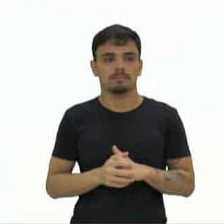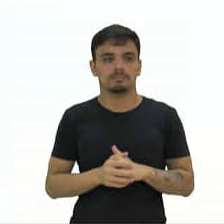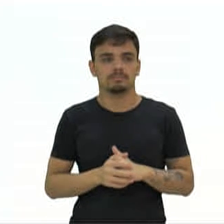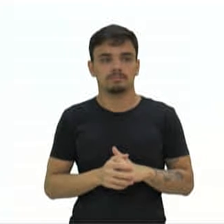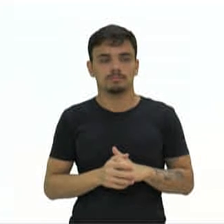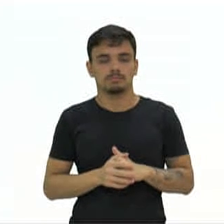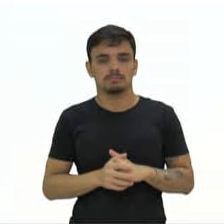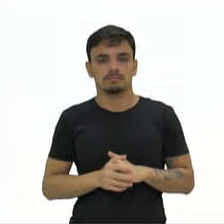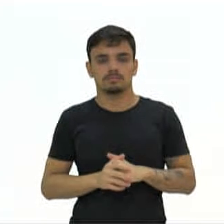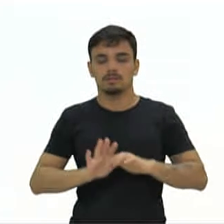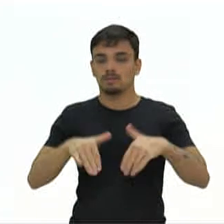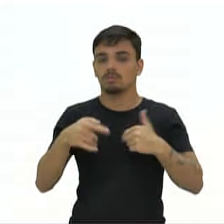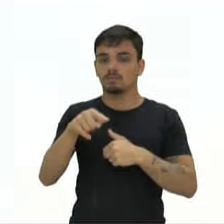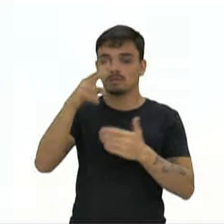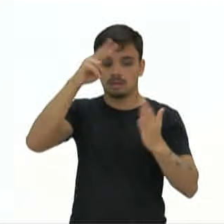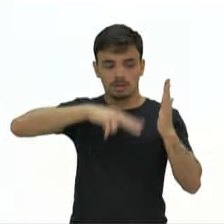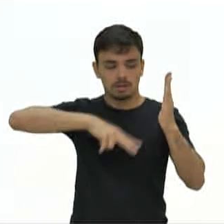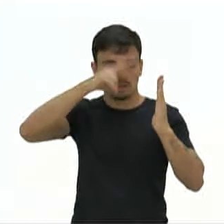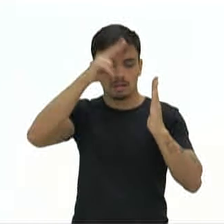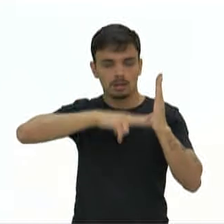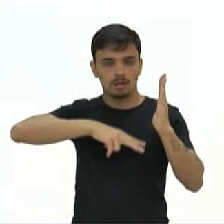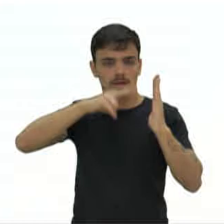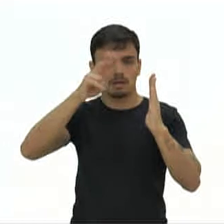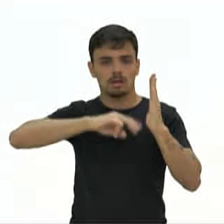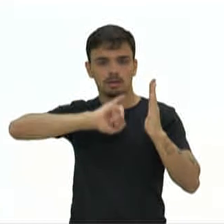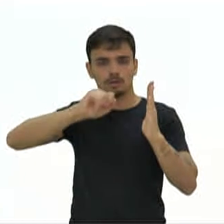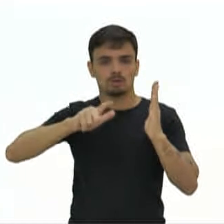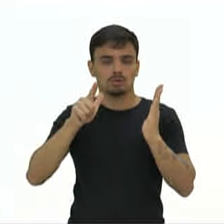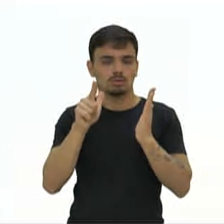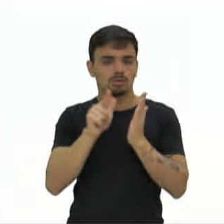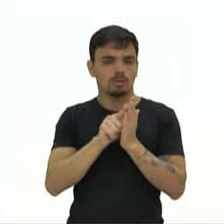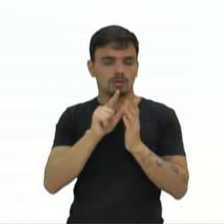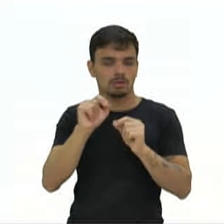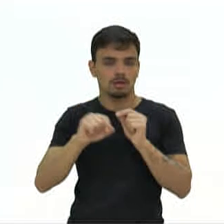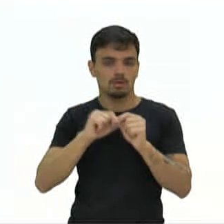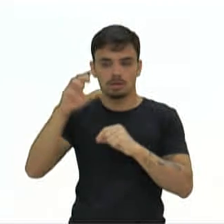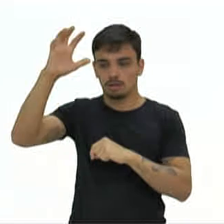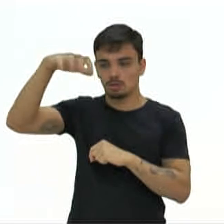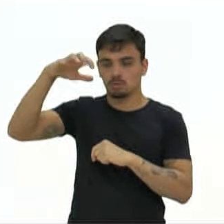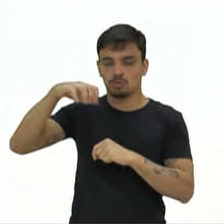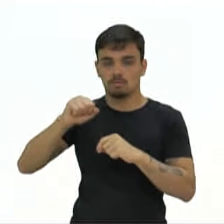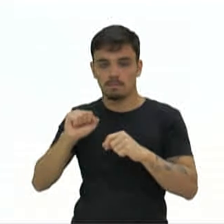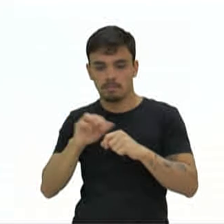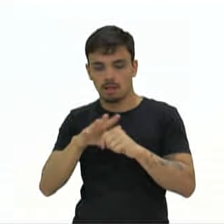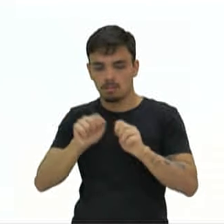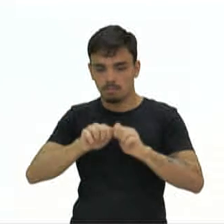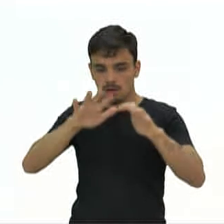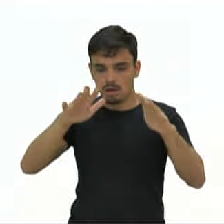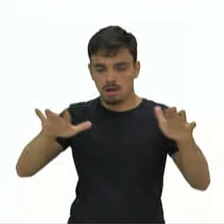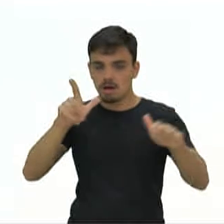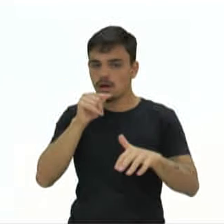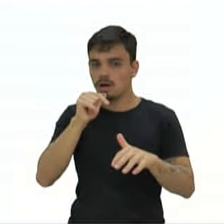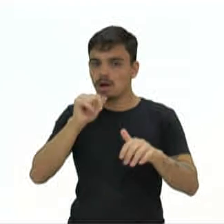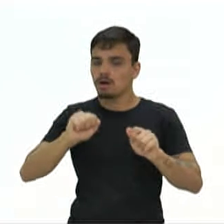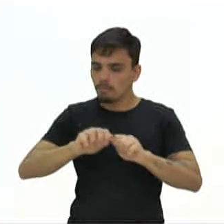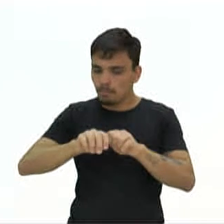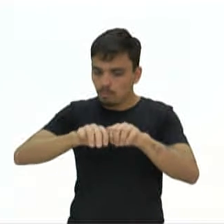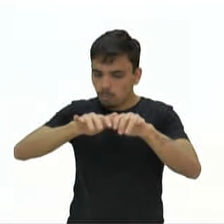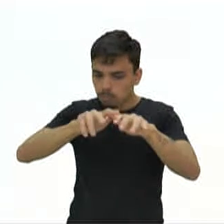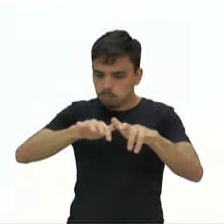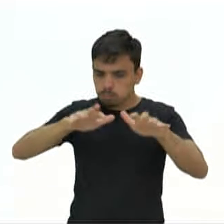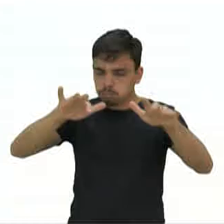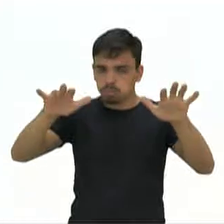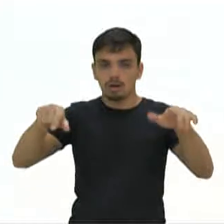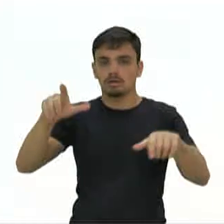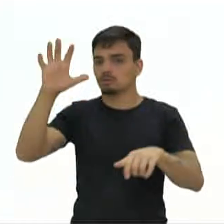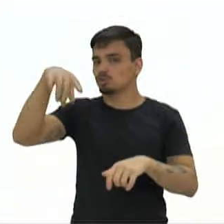E quando você ler em um jornal assim, ó, chuva provoca enchente, diga, manchete errada. Por quê? Chuva não